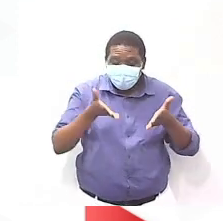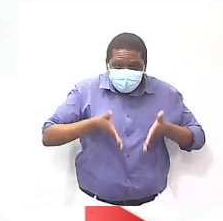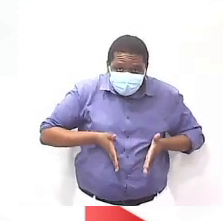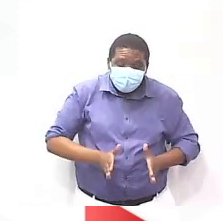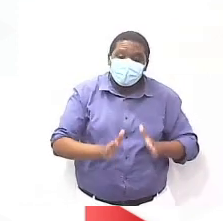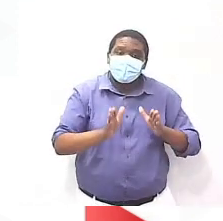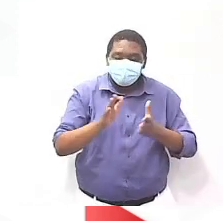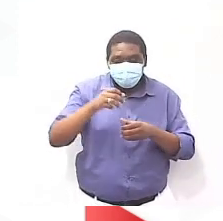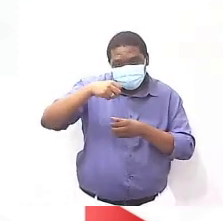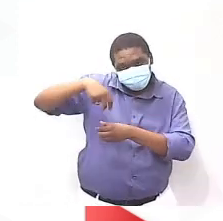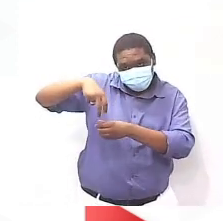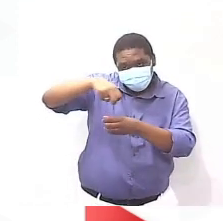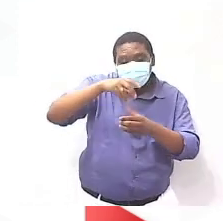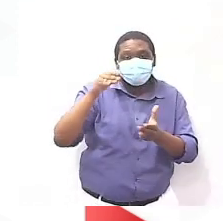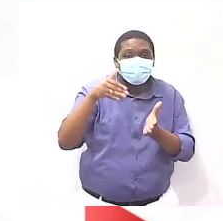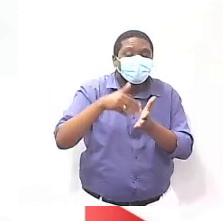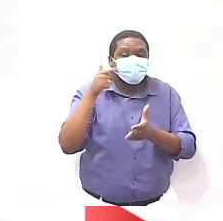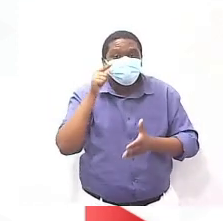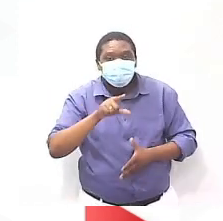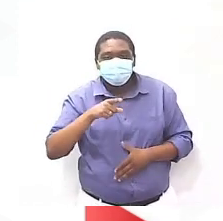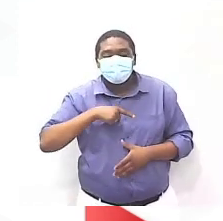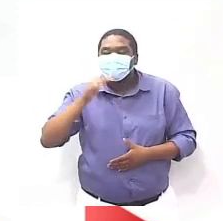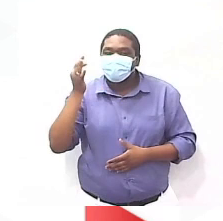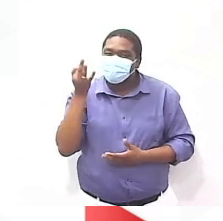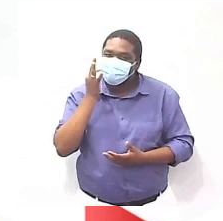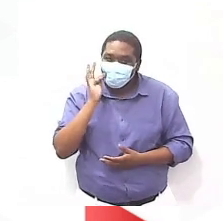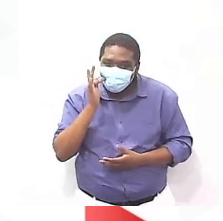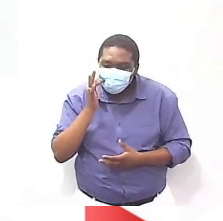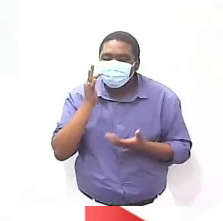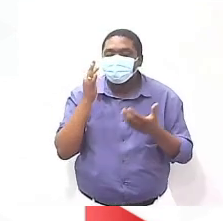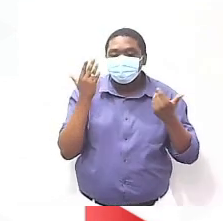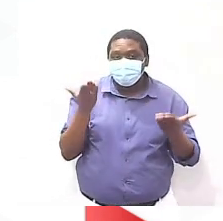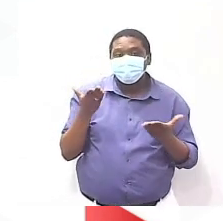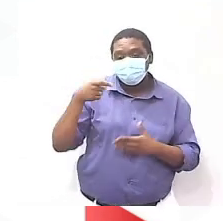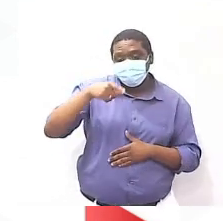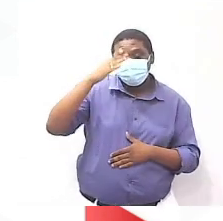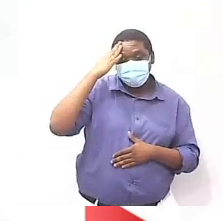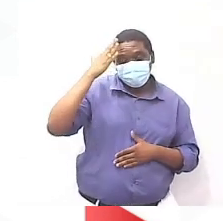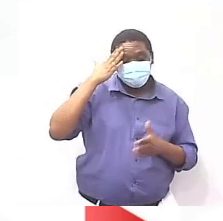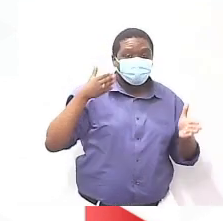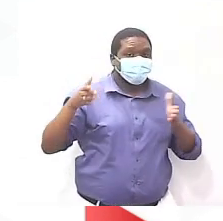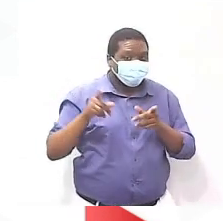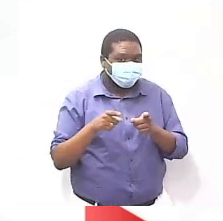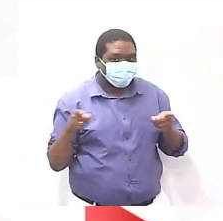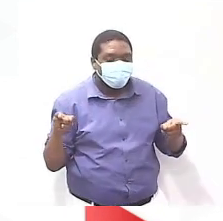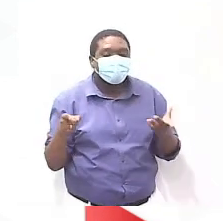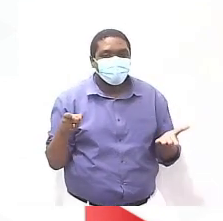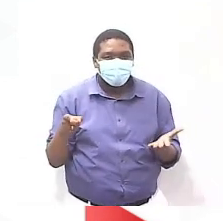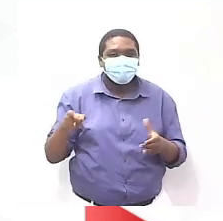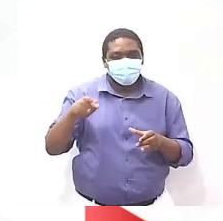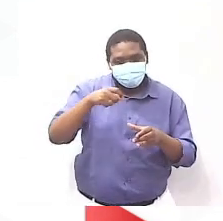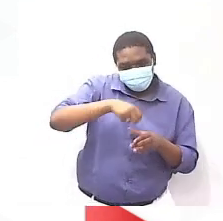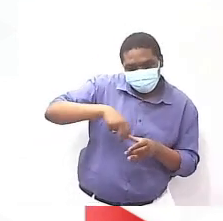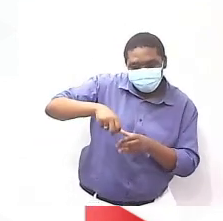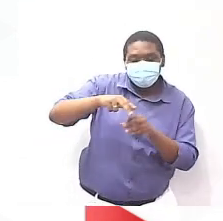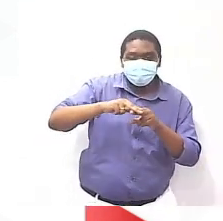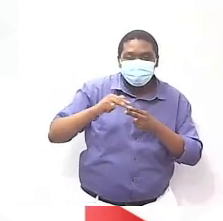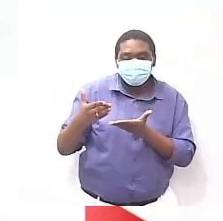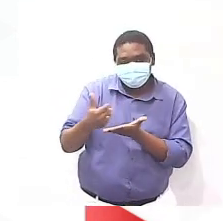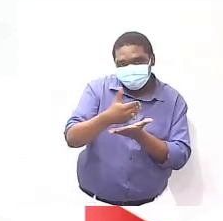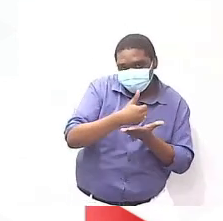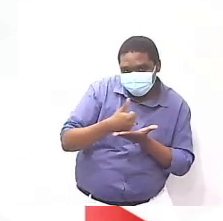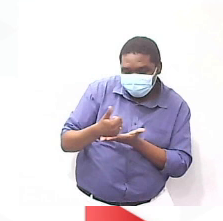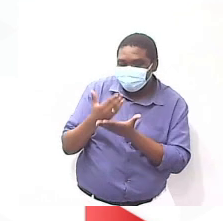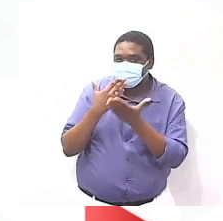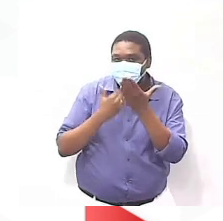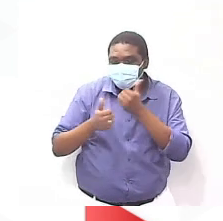da semente até o fruto em si. E aí ele entendeu desse período de fertilidade dos grãos a partir da colheita dos